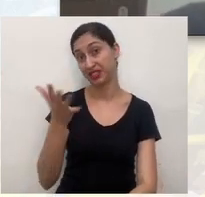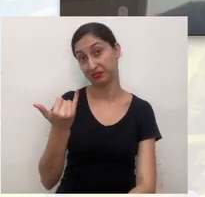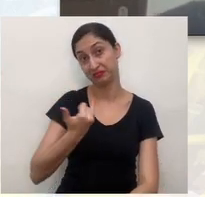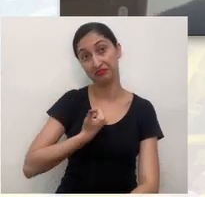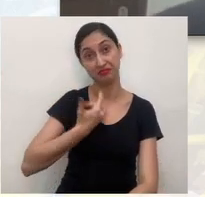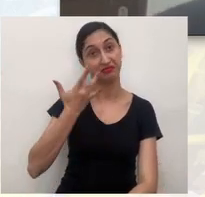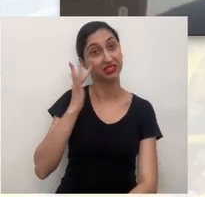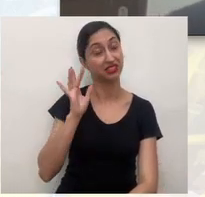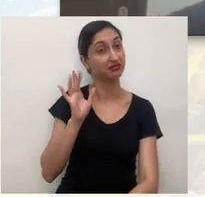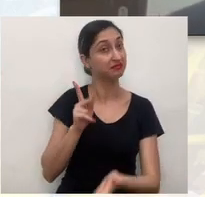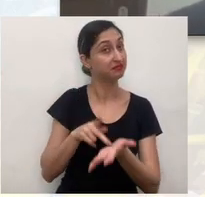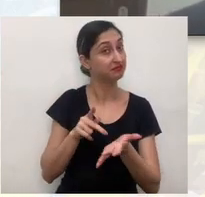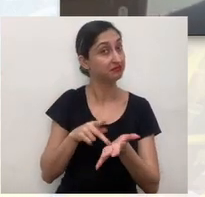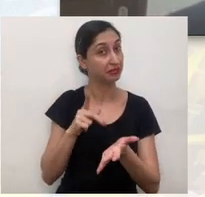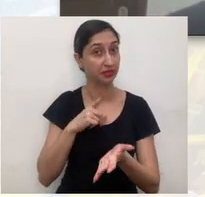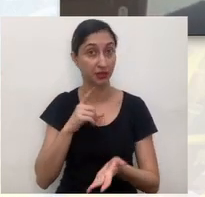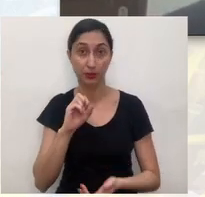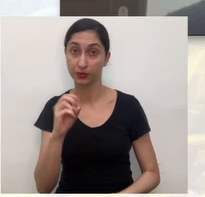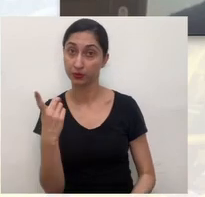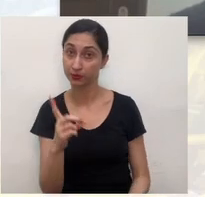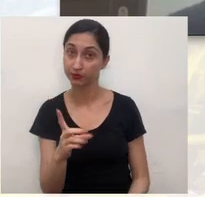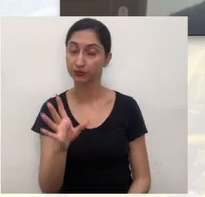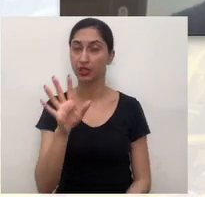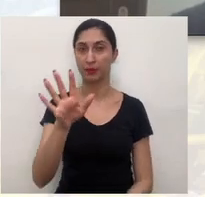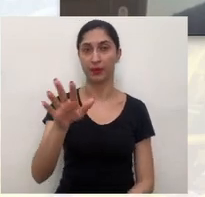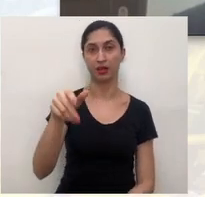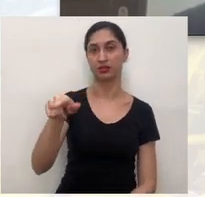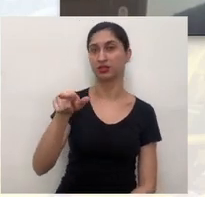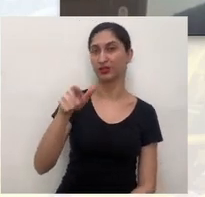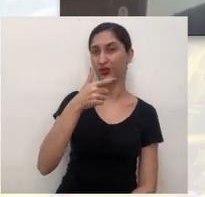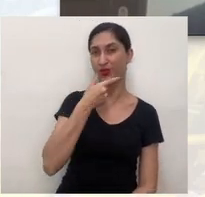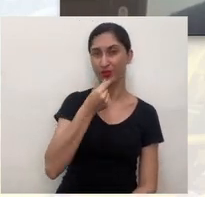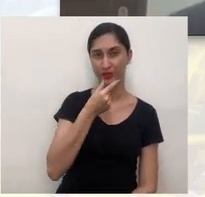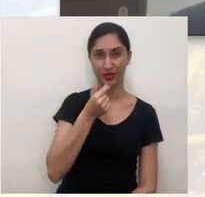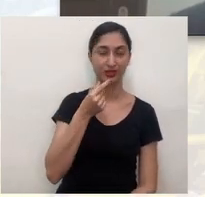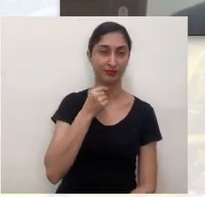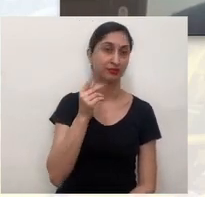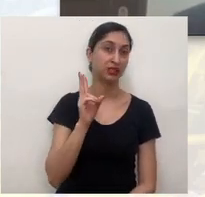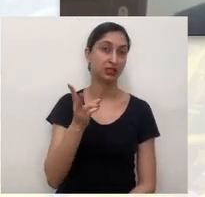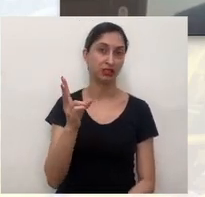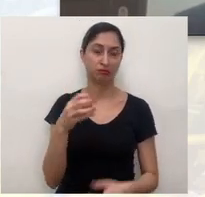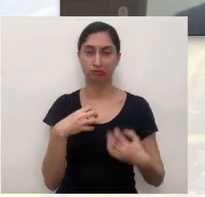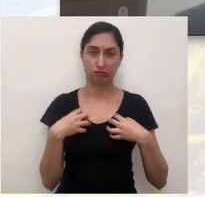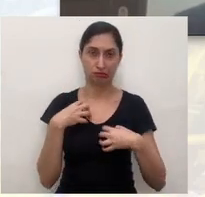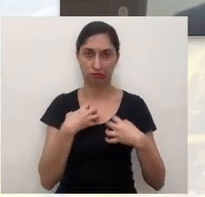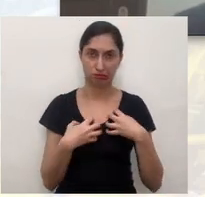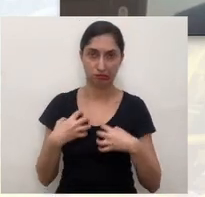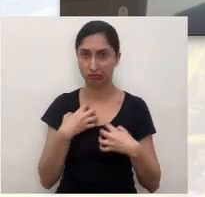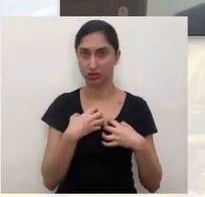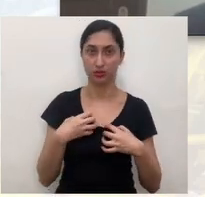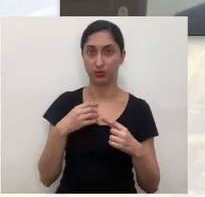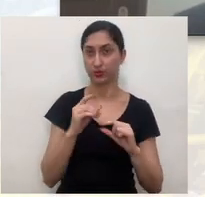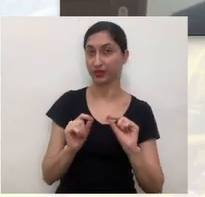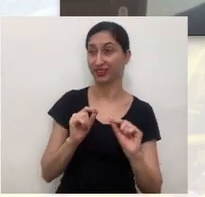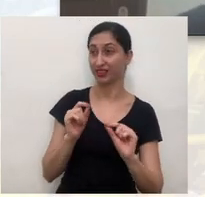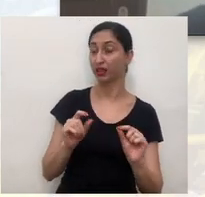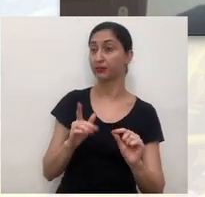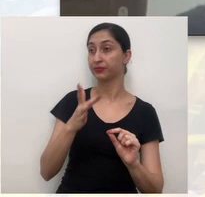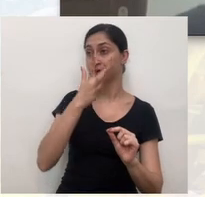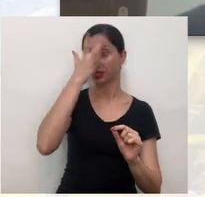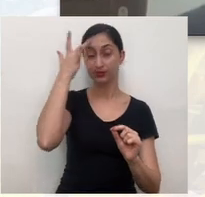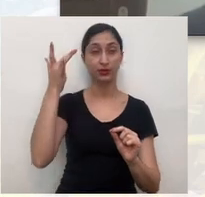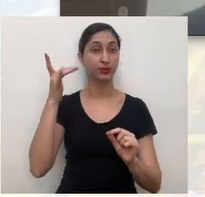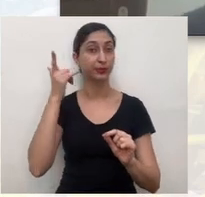verdade, mas já ouvi que Burle Marx resistia muito, se incomodava muito com essa associação que as pessoas